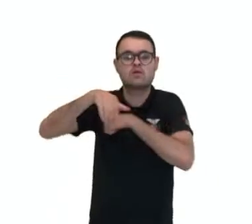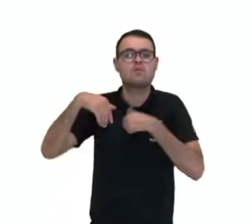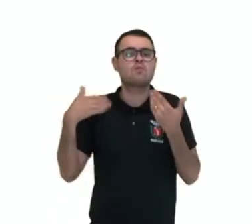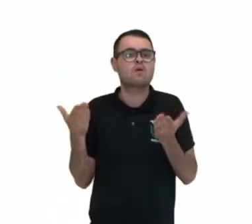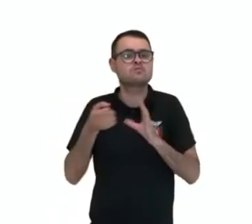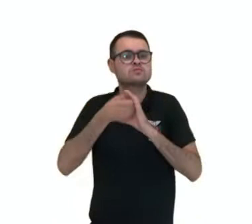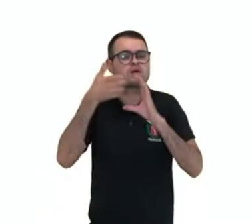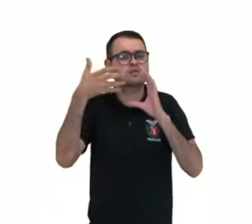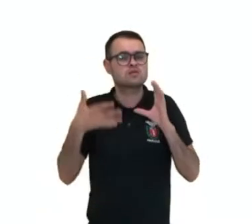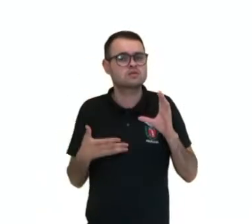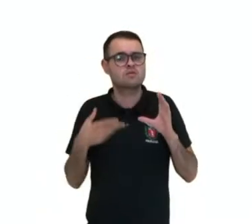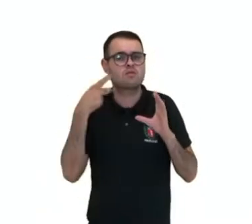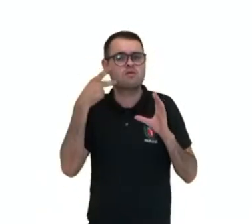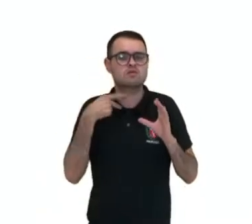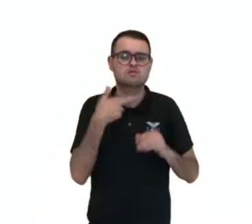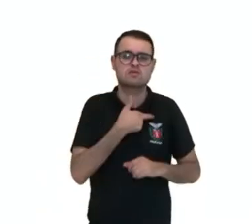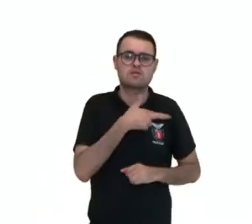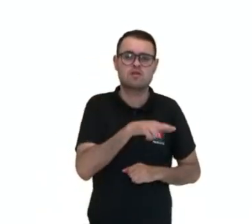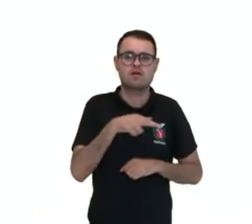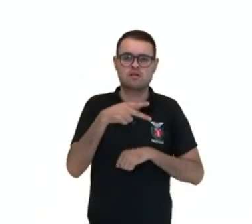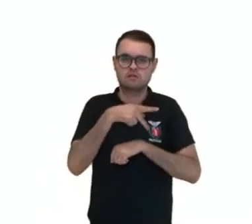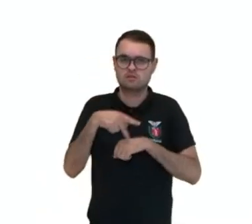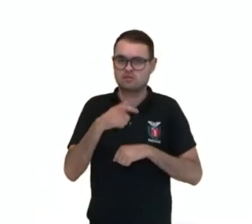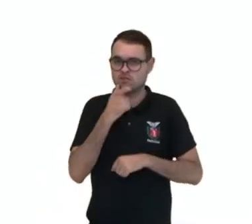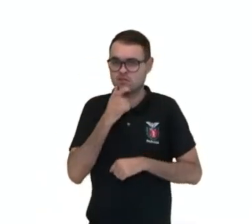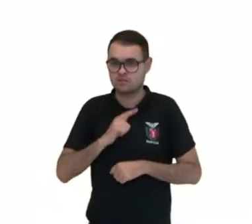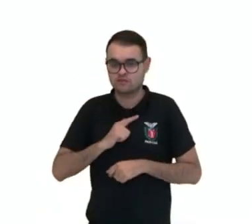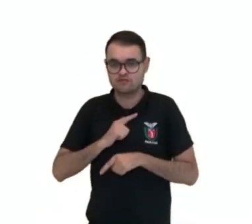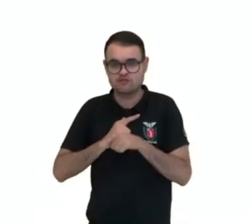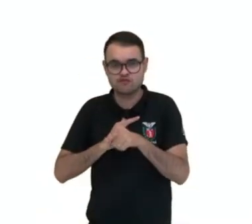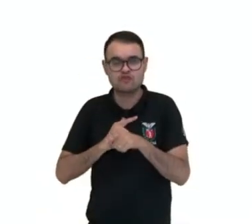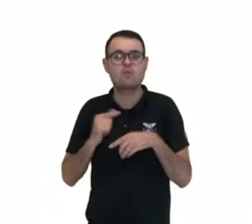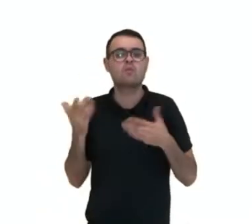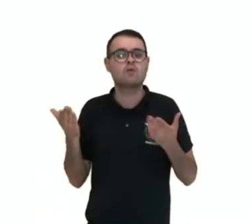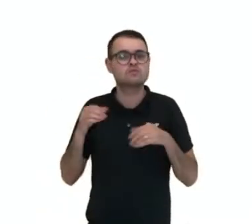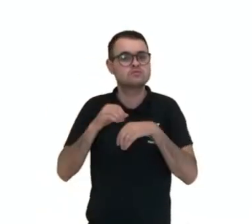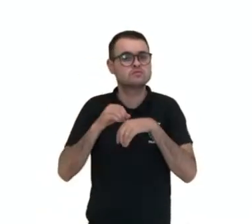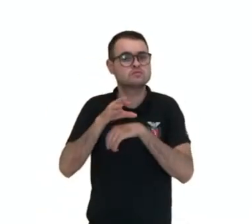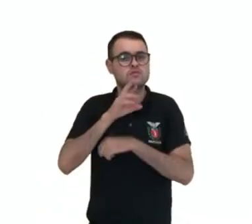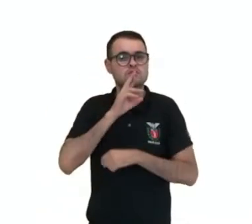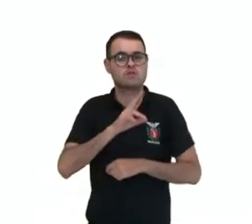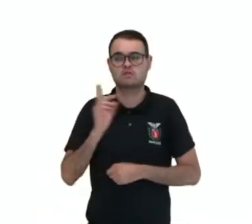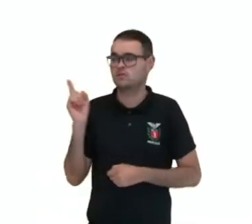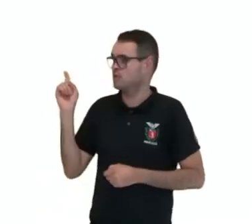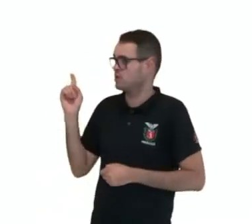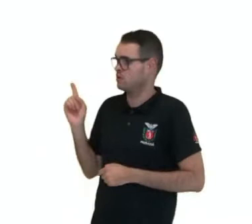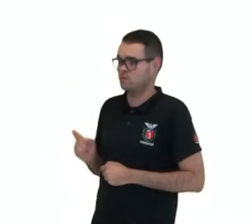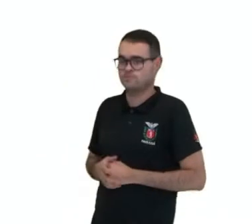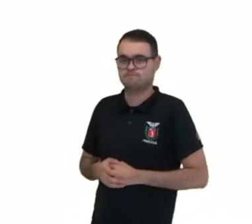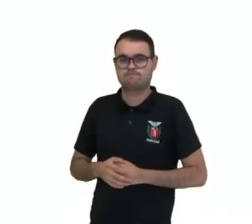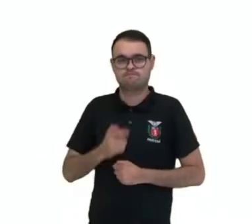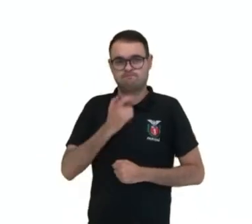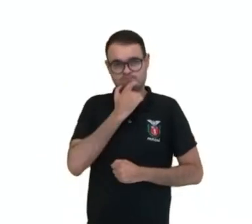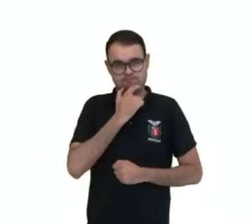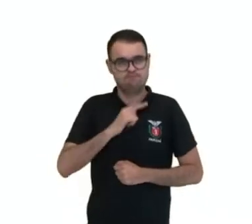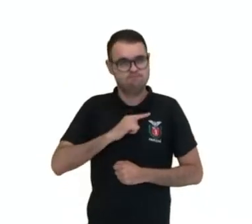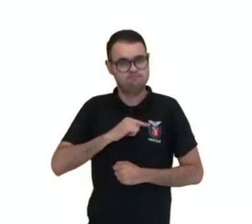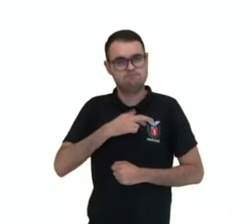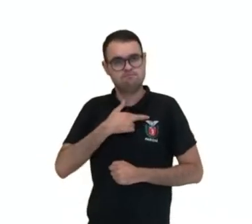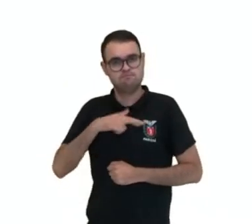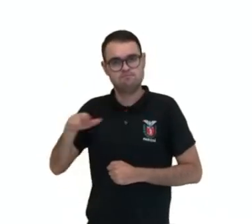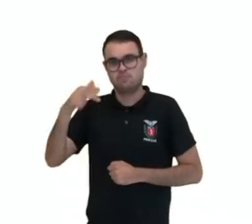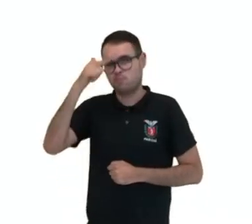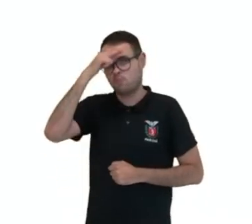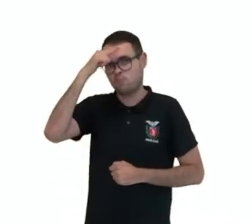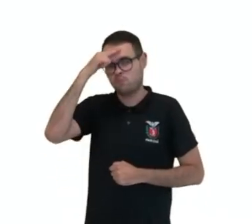características políticas e religiosas a Inglaterra possuía de diferentes demais. Minha sugestão de resposta: a Inglaterra possuía uma religião